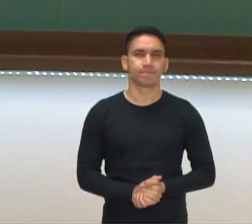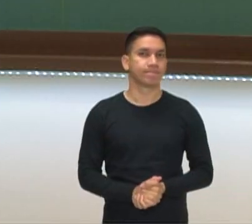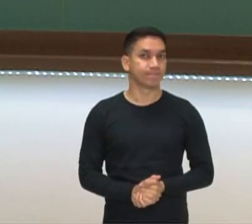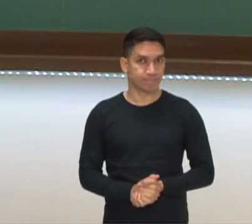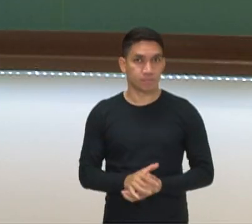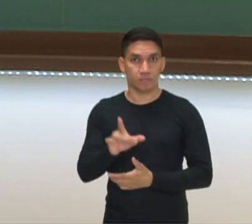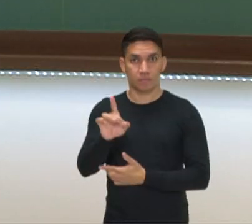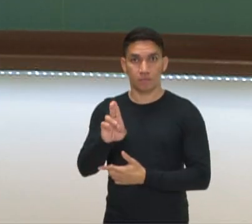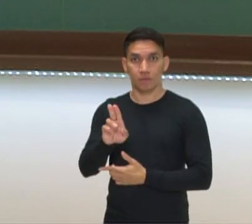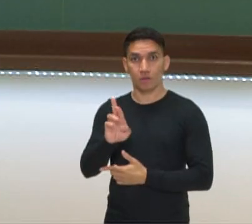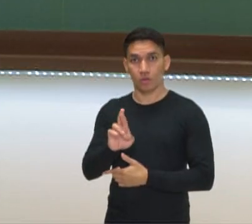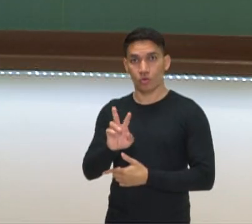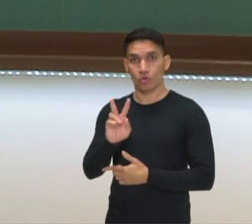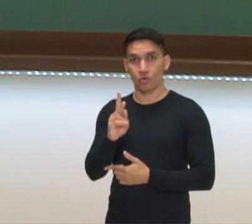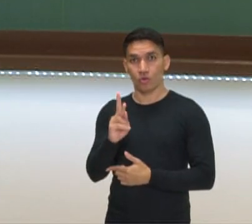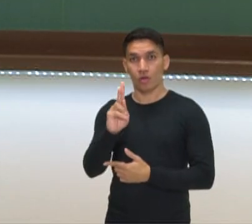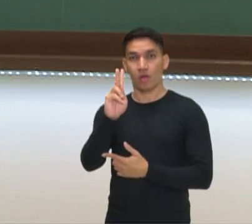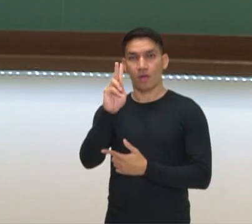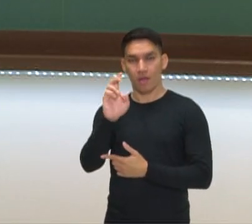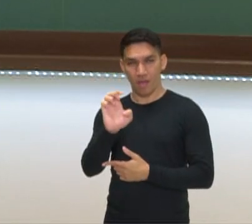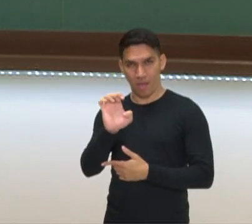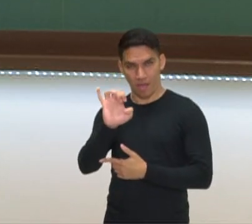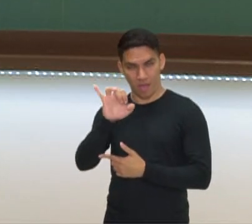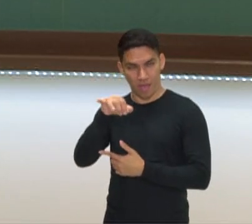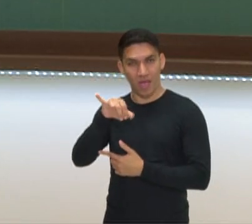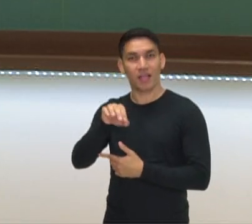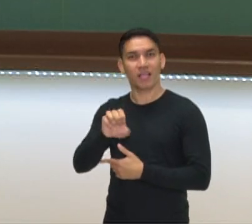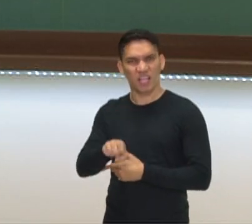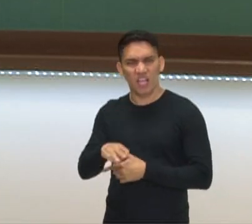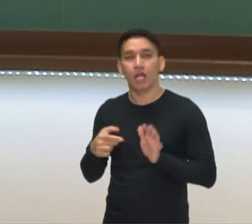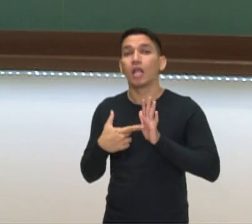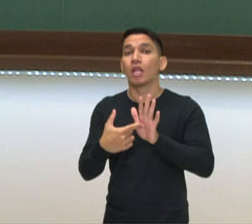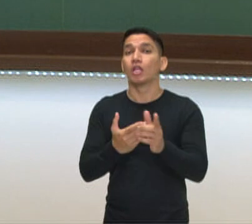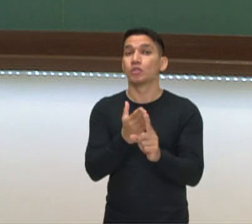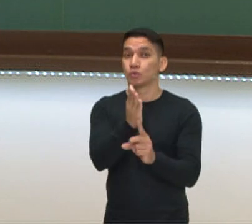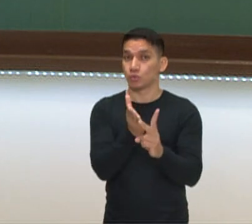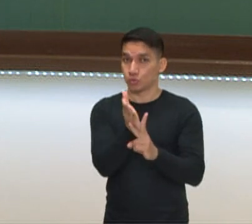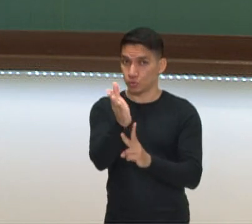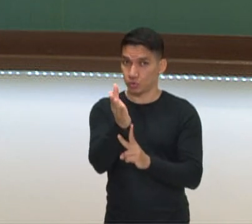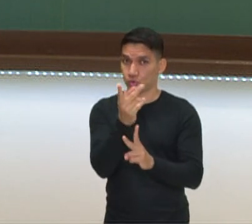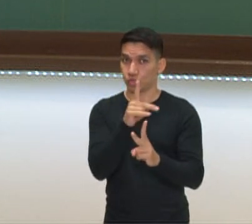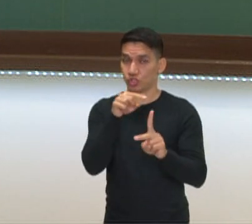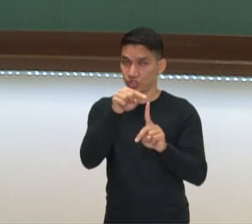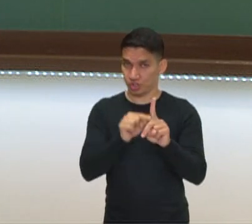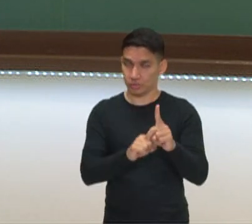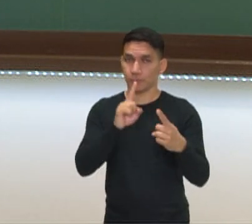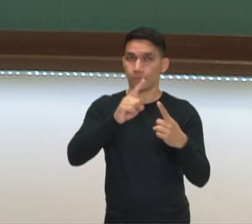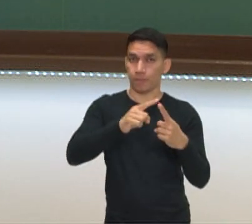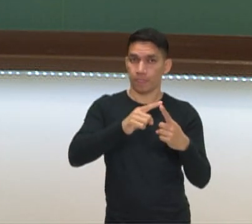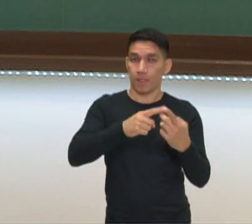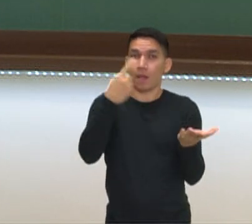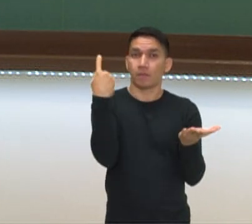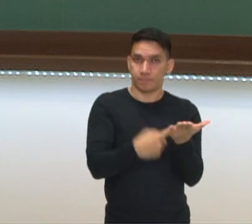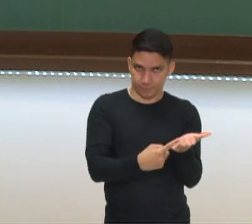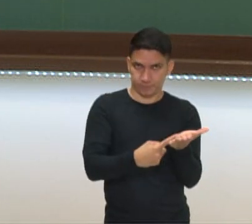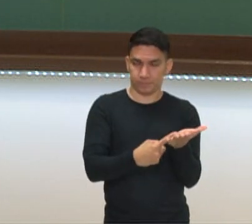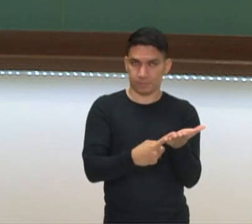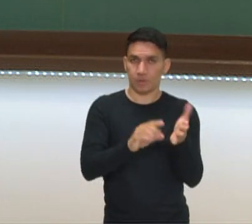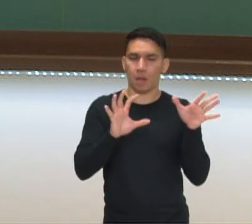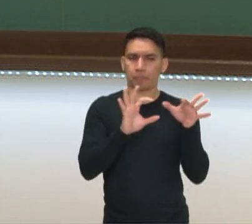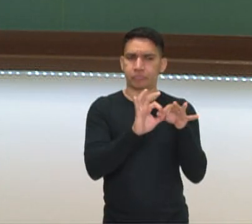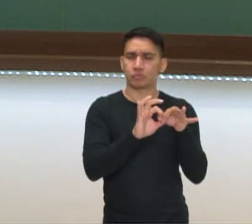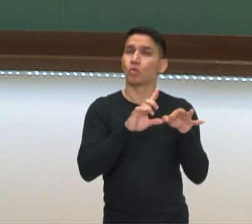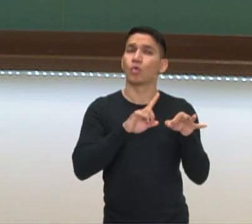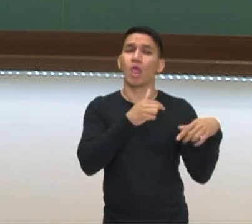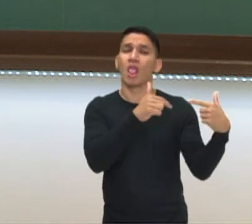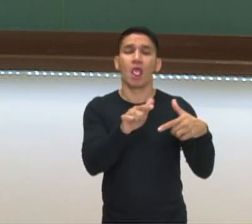O Durkheim, a gente já vai relembrar, apresenta duas solidariedades, a mecânica e a orgânica. Na mecânica, o trabalho era